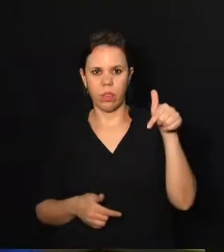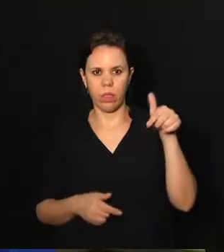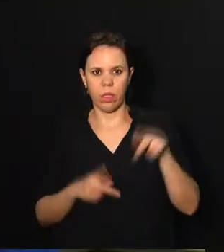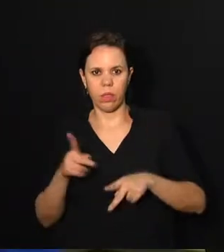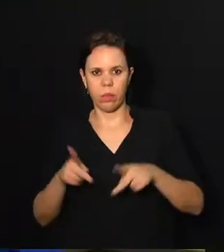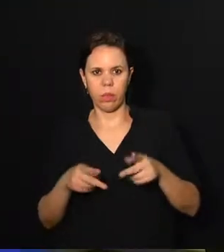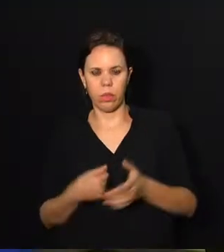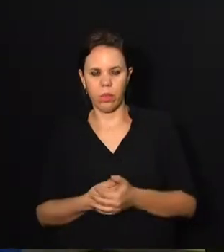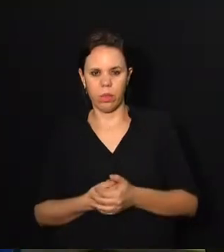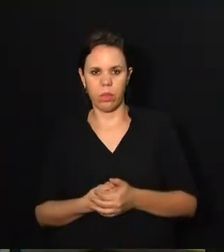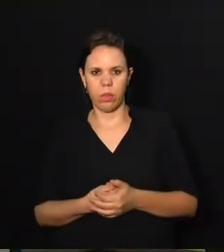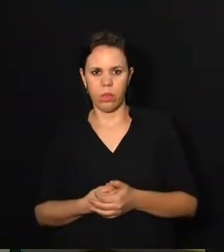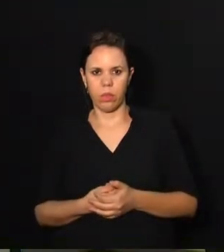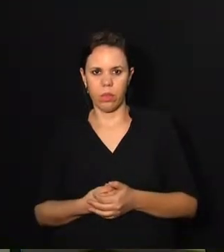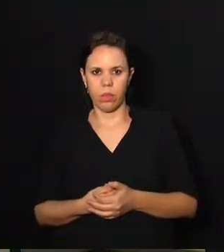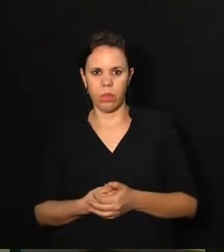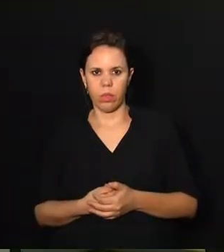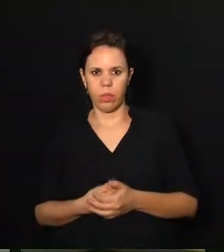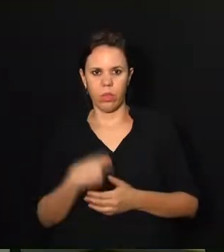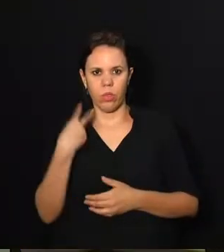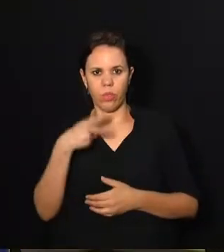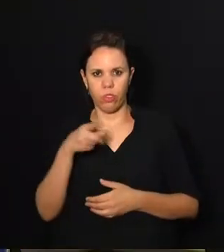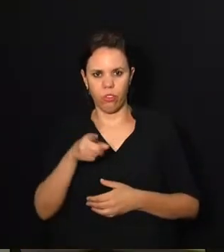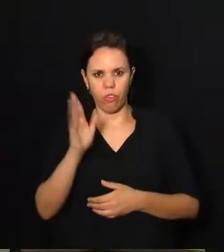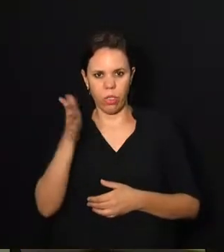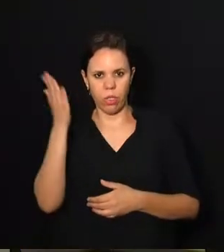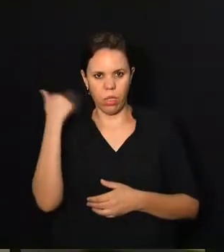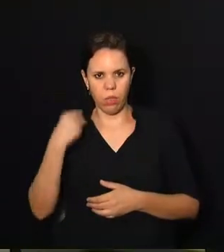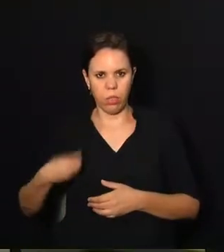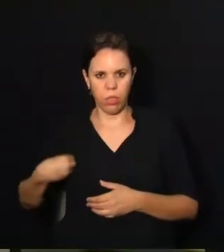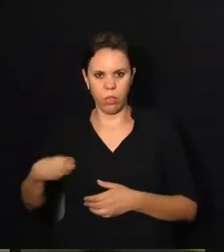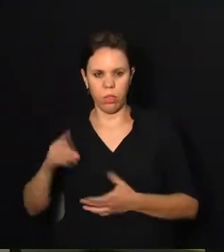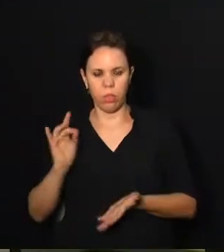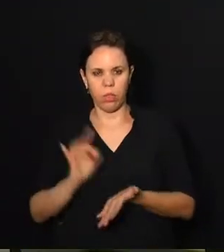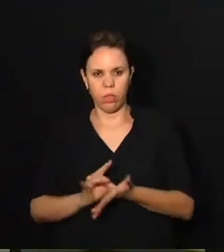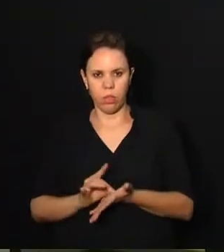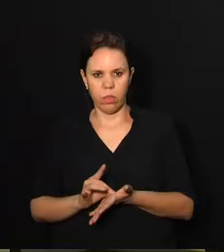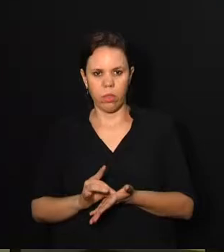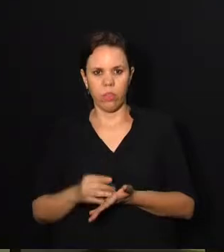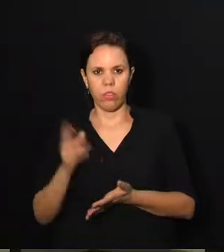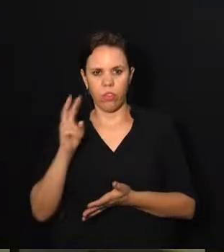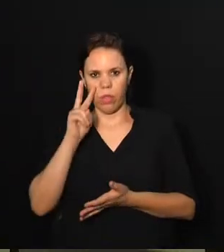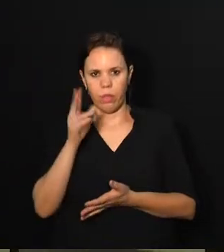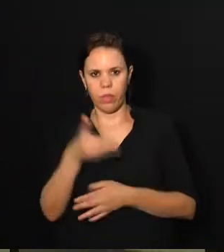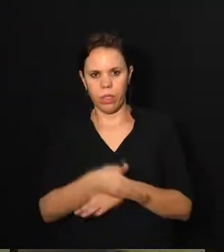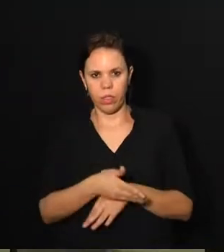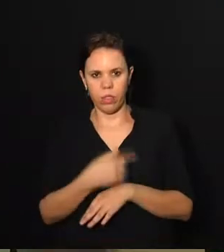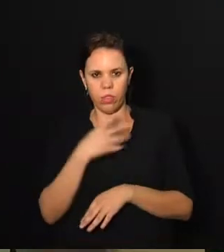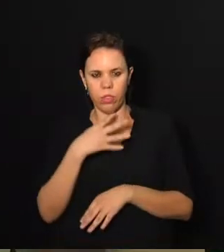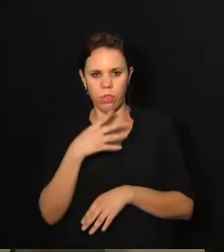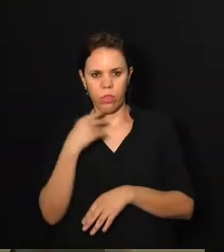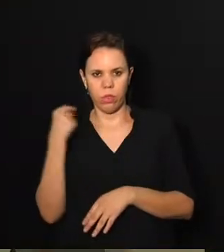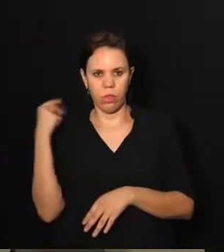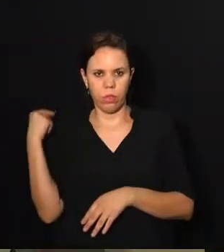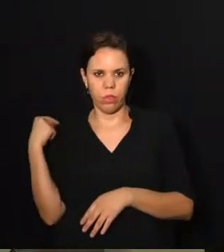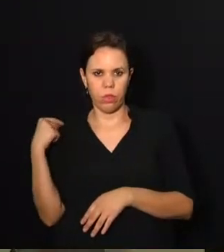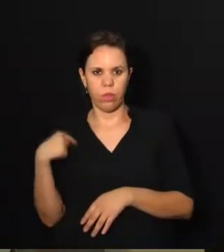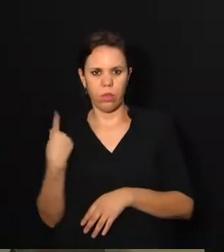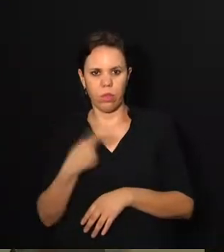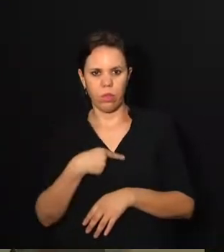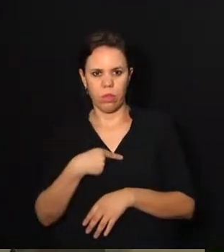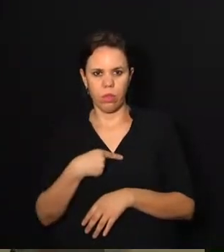pessoas, né? O vereador já sabe da nossa existência, né? Já esteve por lá e já nos conhece há tempo.